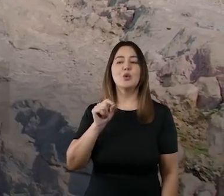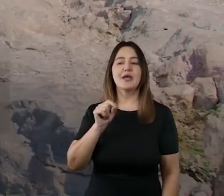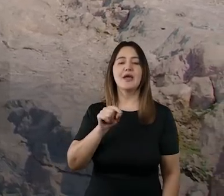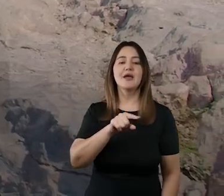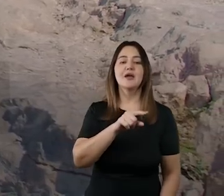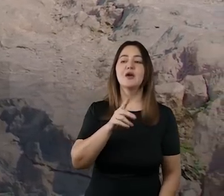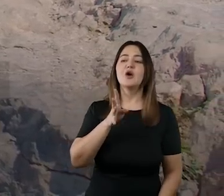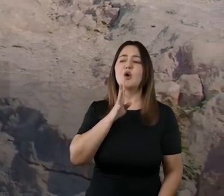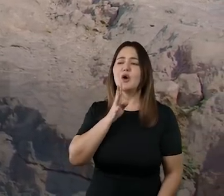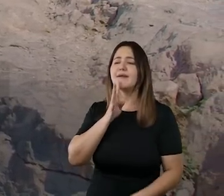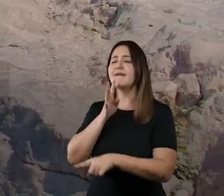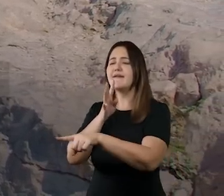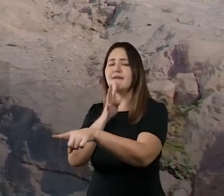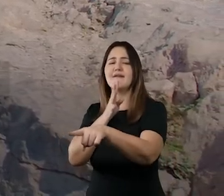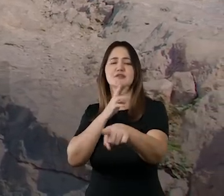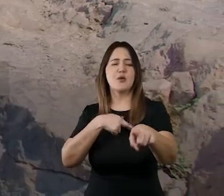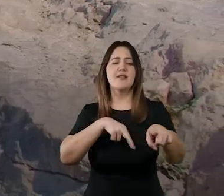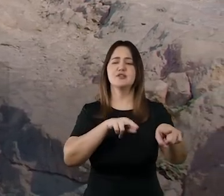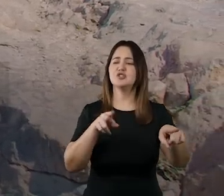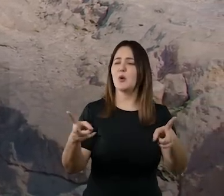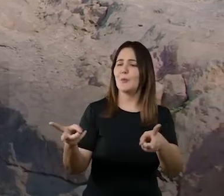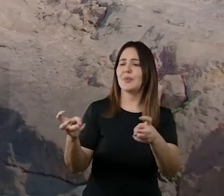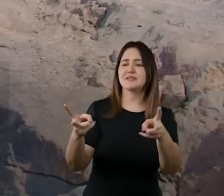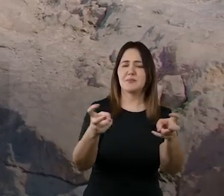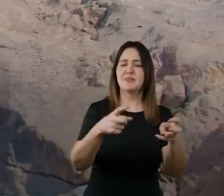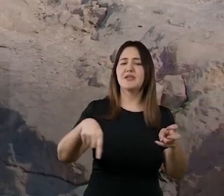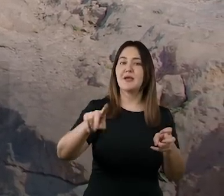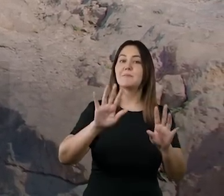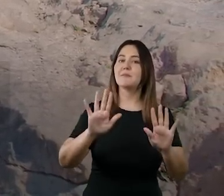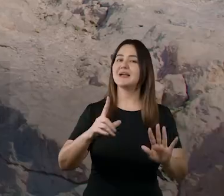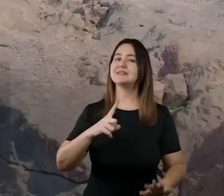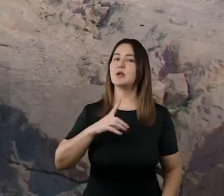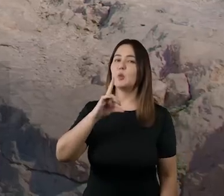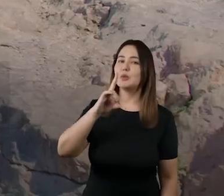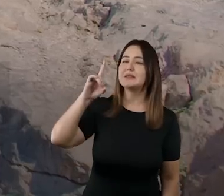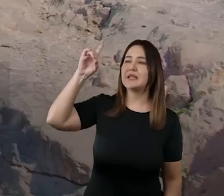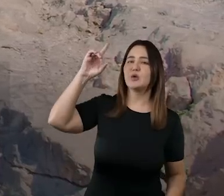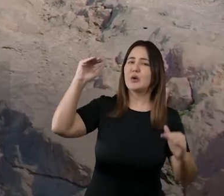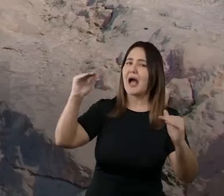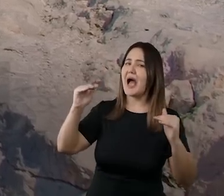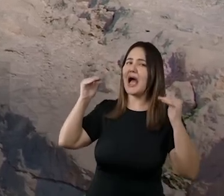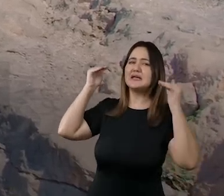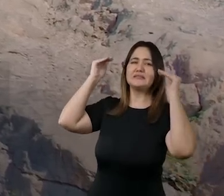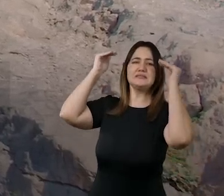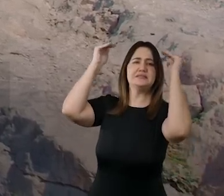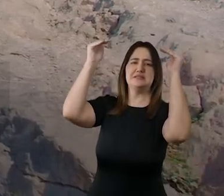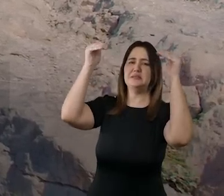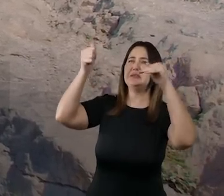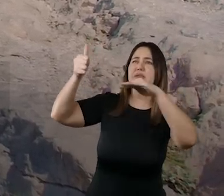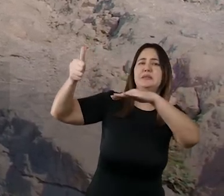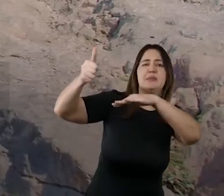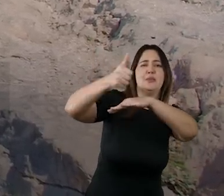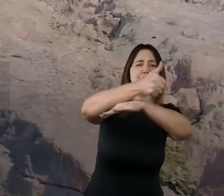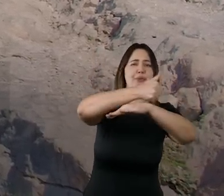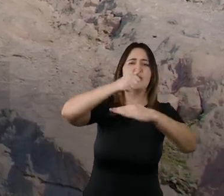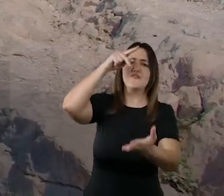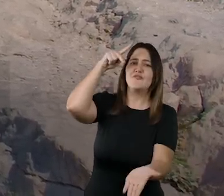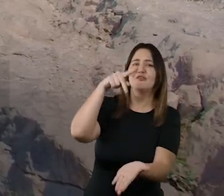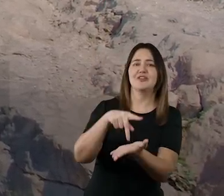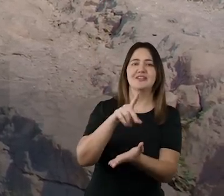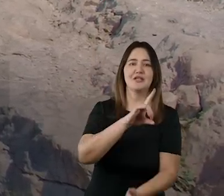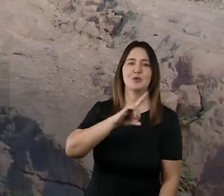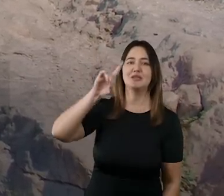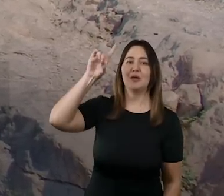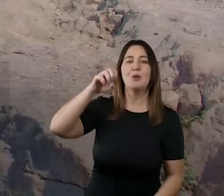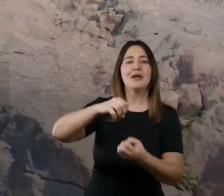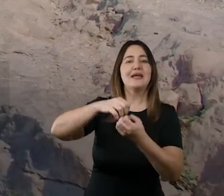para mostrar aos gregos que havia uma divindade, acima de todas as outras que eles cultuavam aqui, que era o verdadeiro Deus,